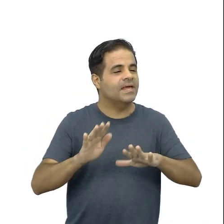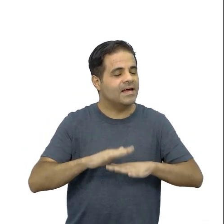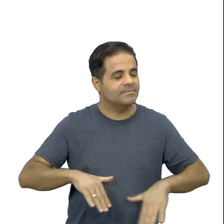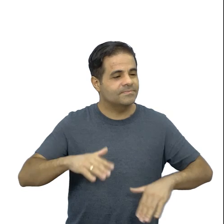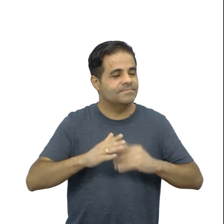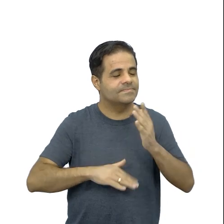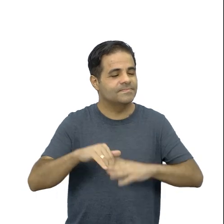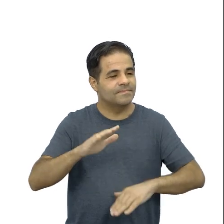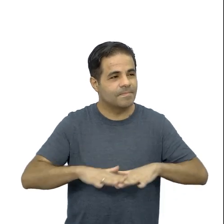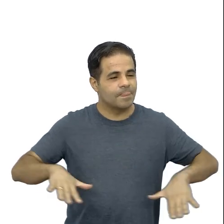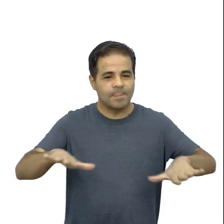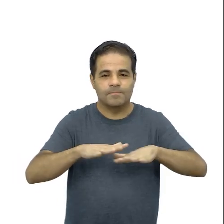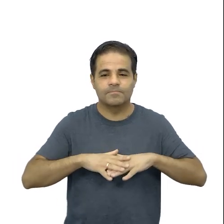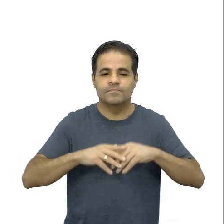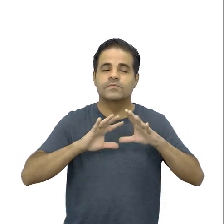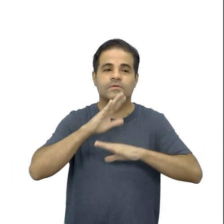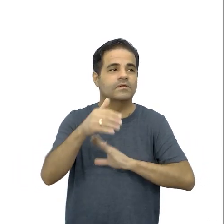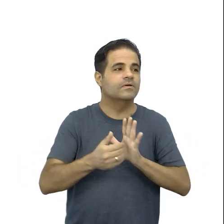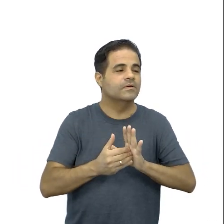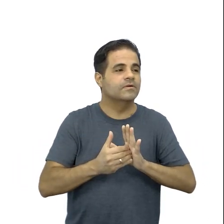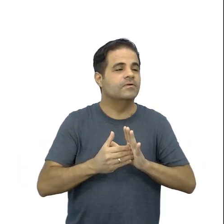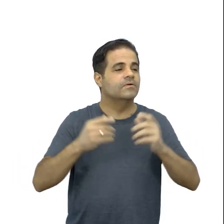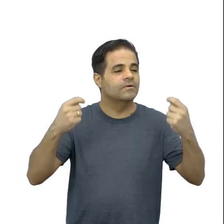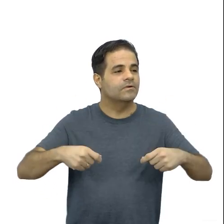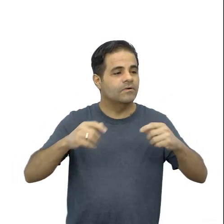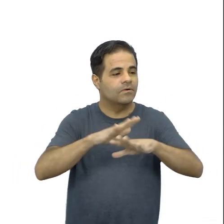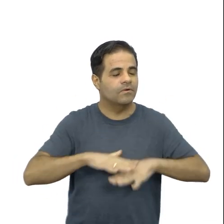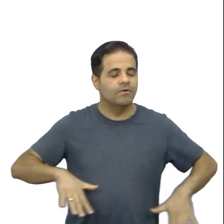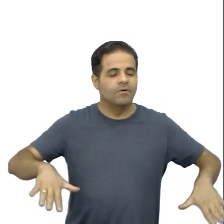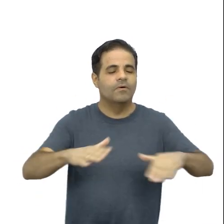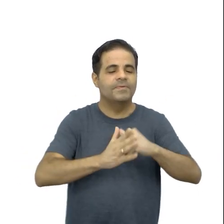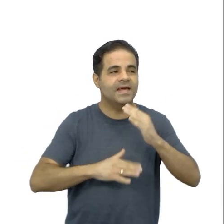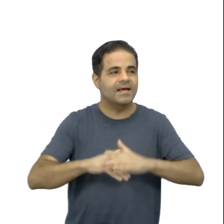Depois de tudo isso, depois de tudo que foi dito, eu